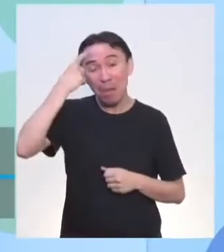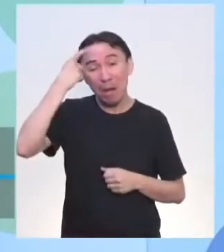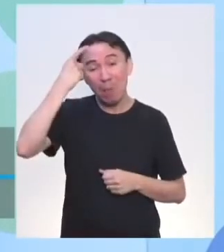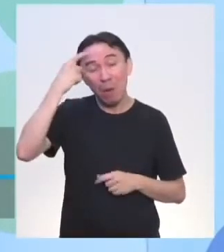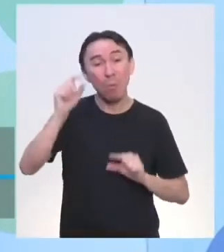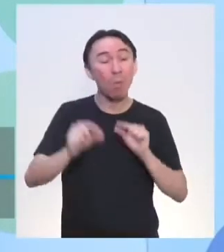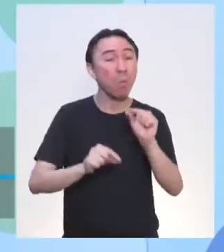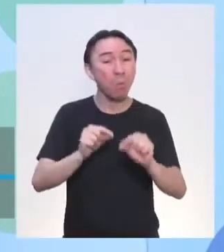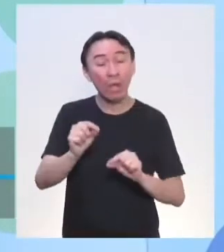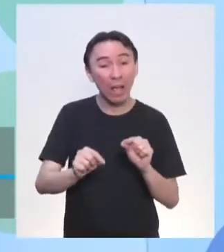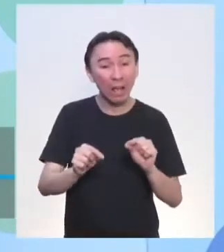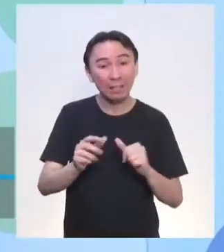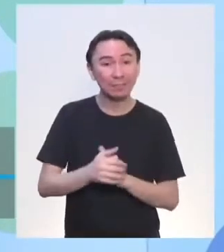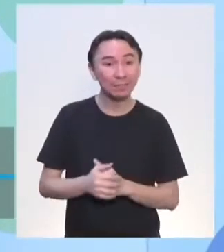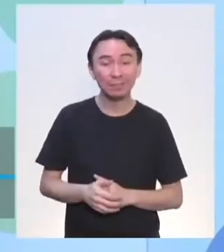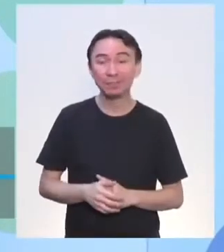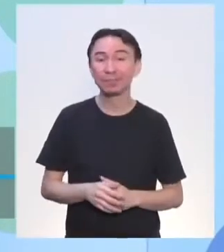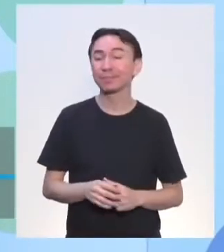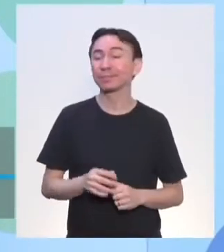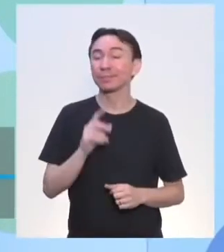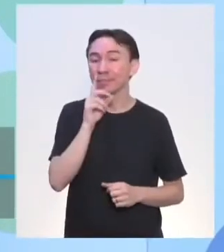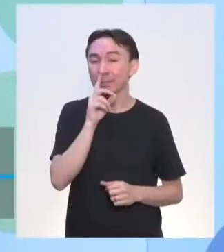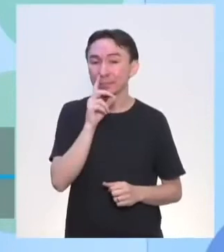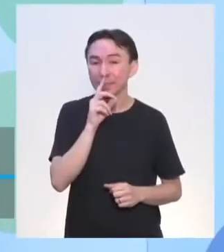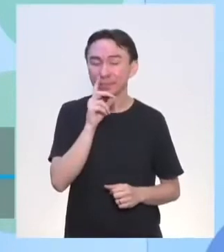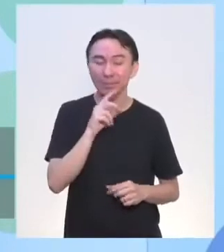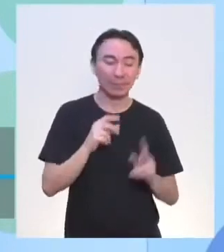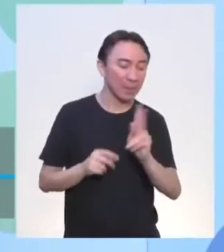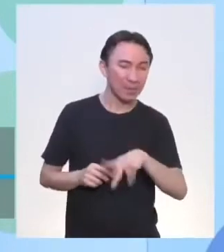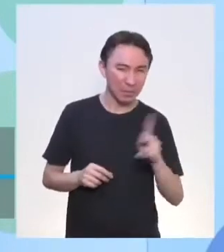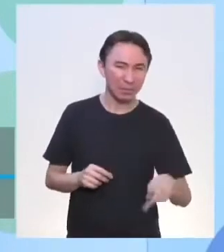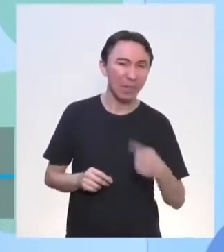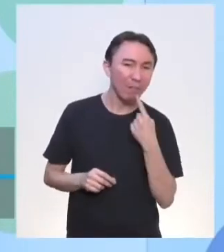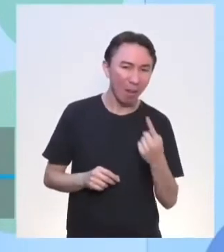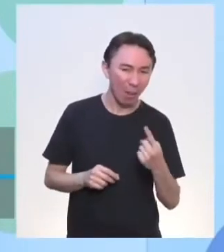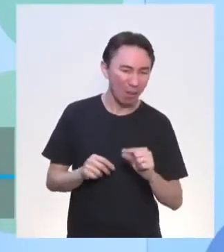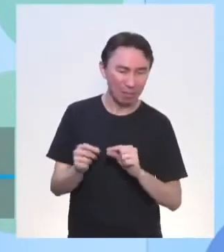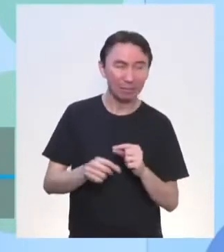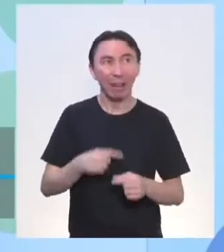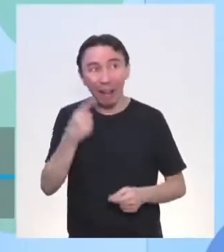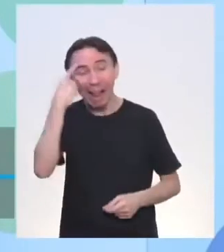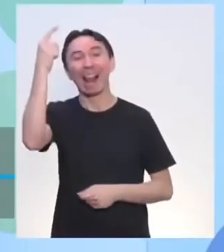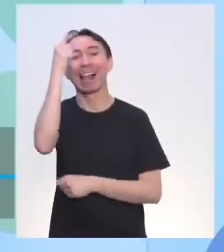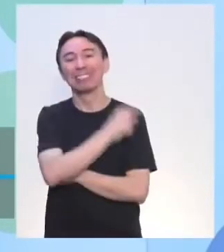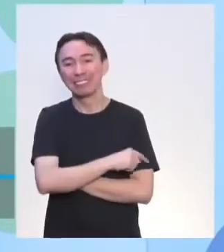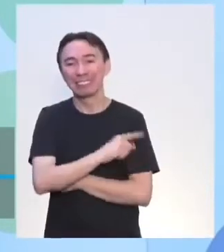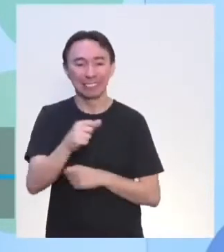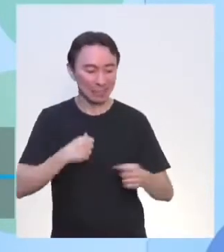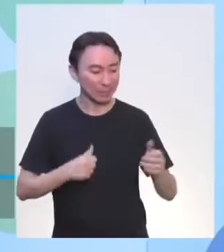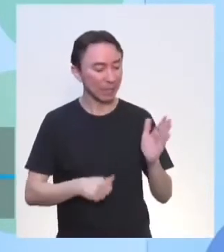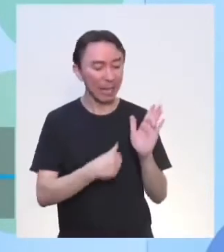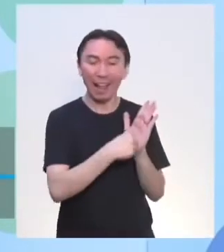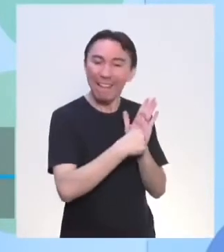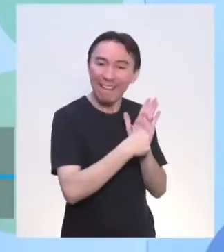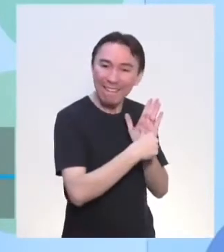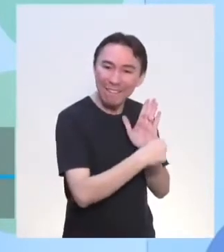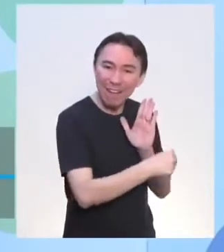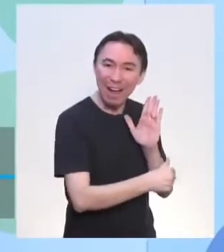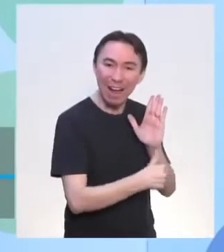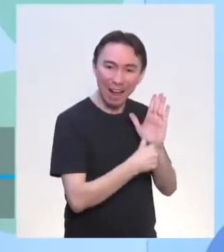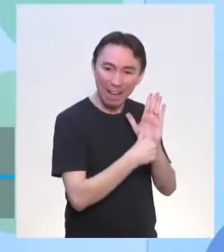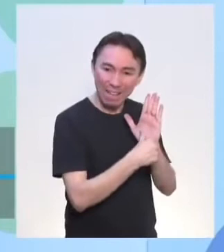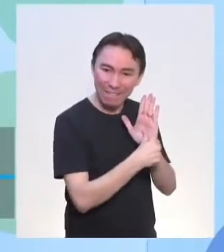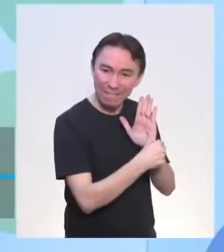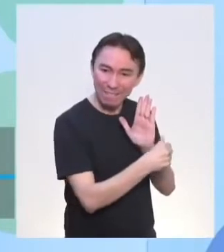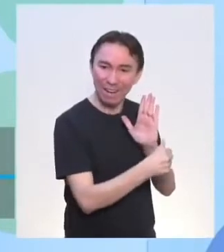continuam carregando. A professora estava falando aqui, eu estava me lembrando, né, essa questão de você grifar, né? Tem aluno que acha que